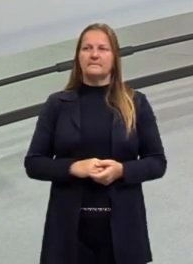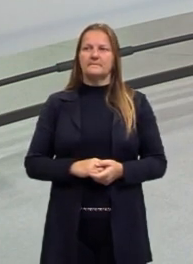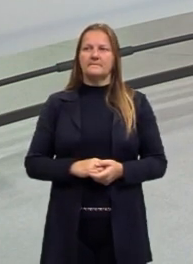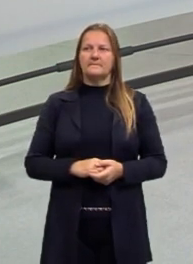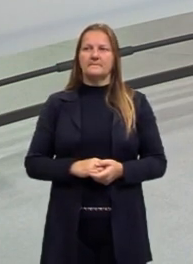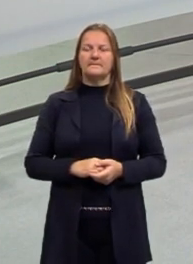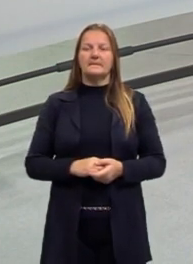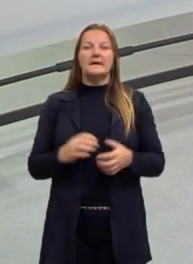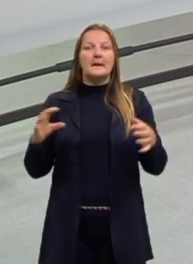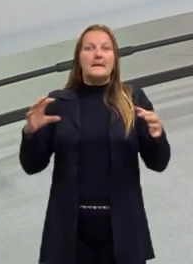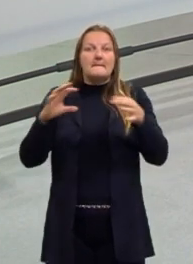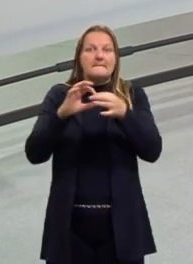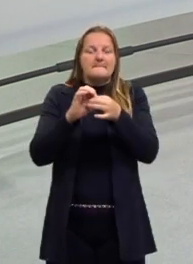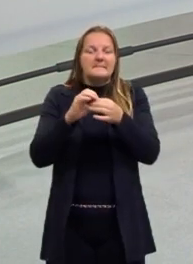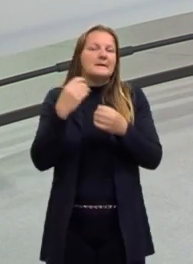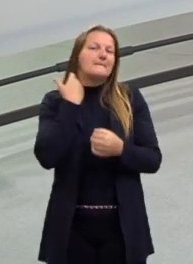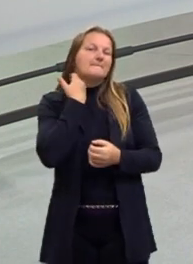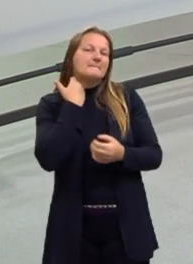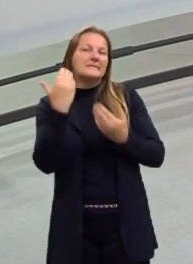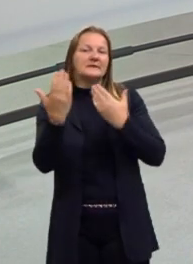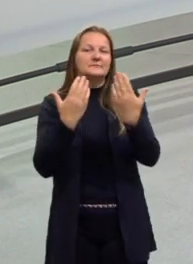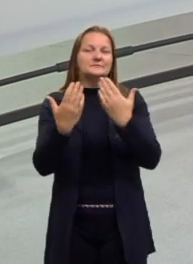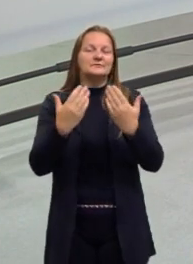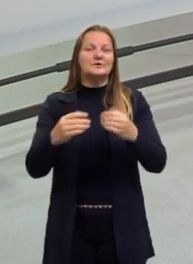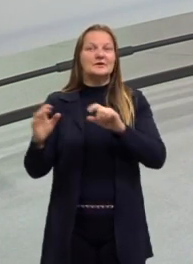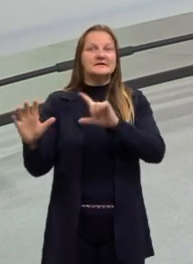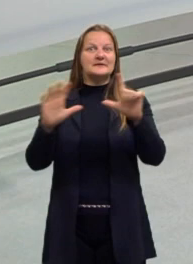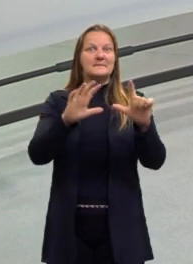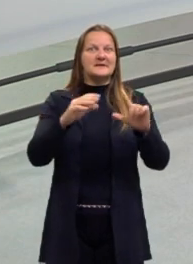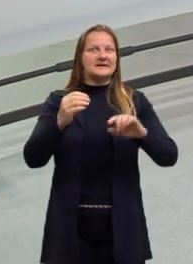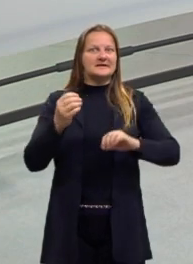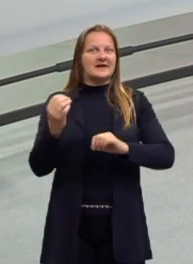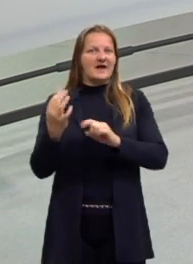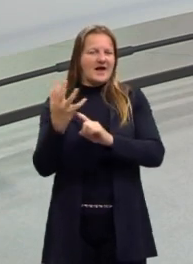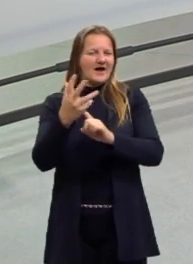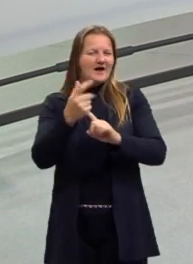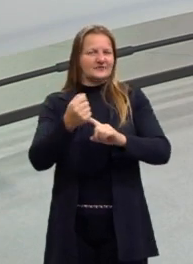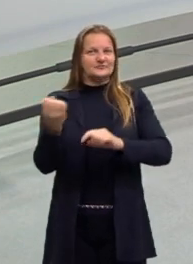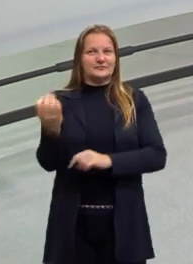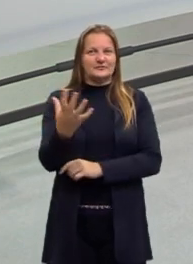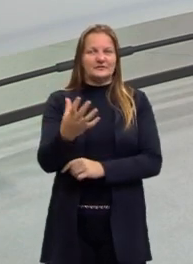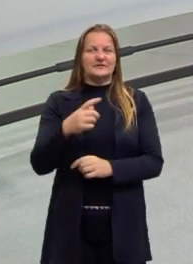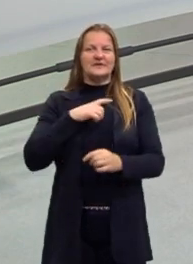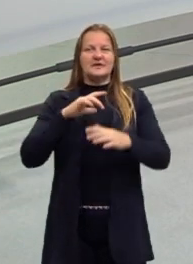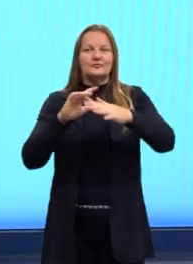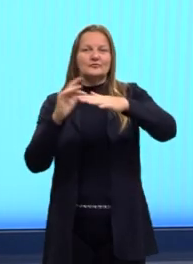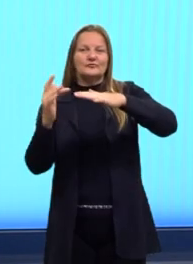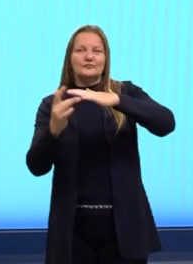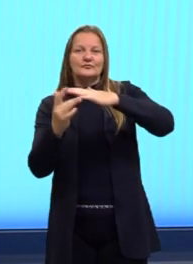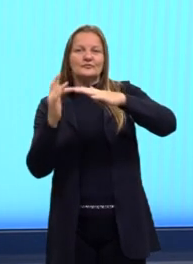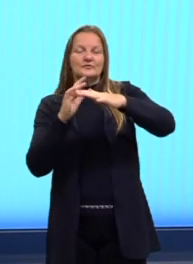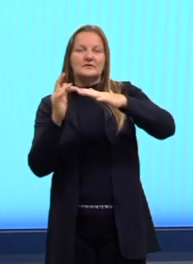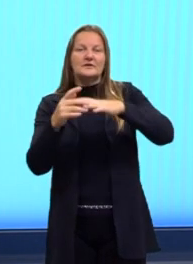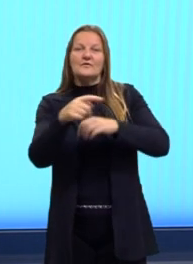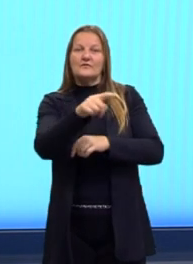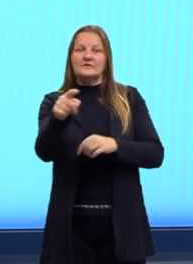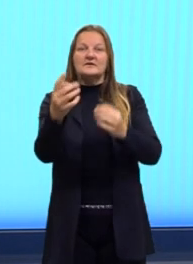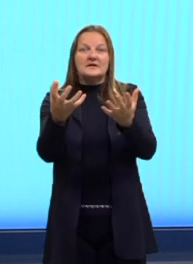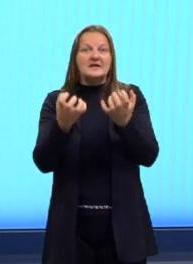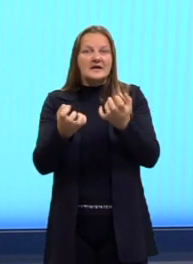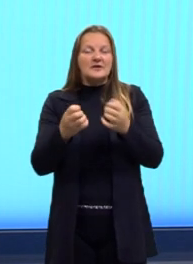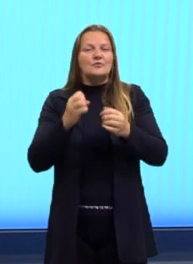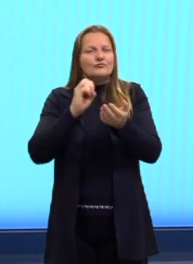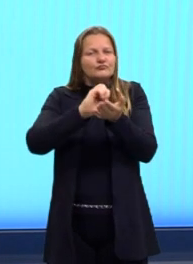essa parceria e vamos fazer esse bate-papo sobre a semana de arte moderna. Aqui nós temos as nossas redes sociais, caso vocês queiram